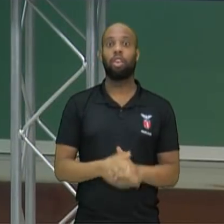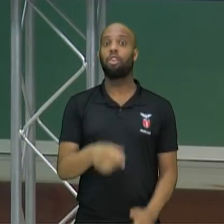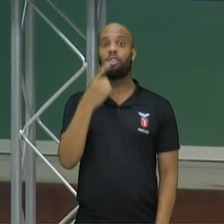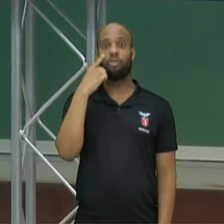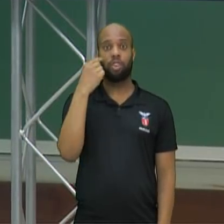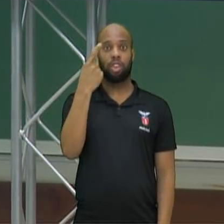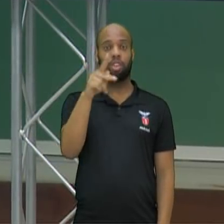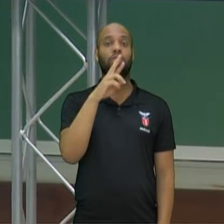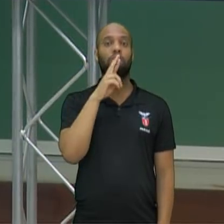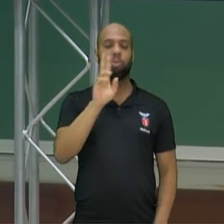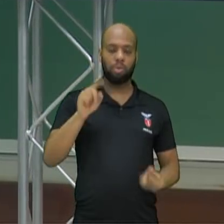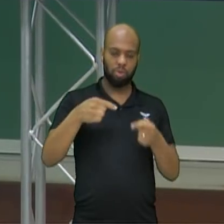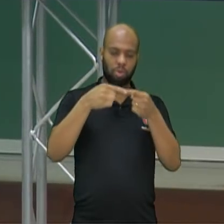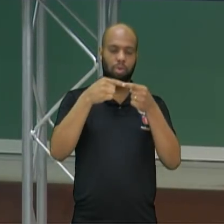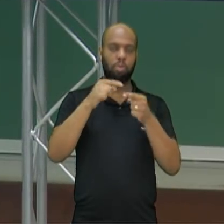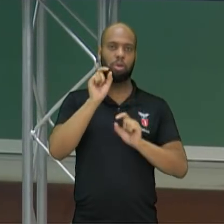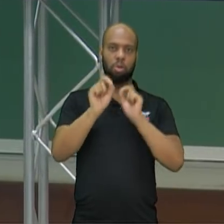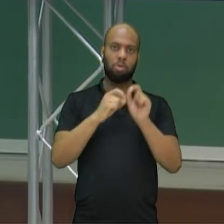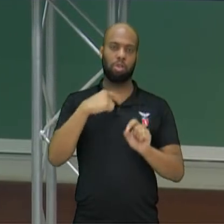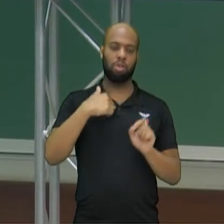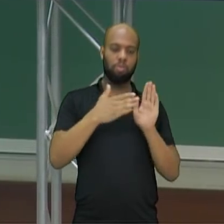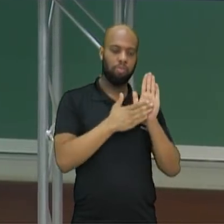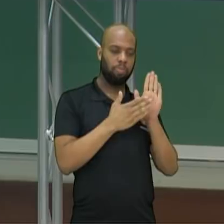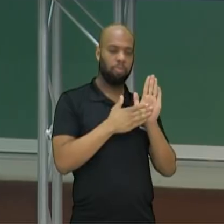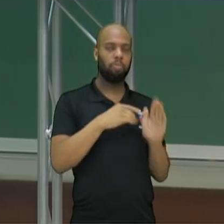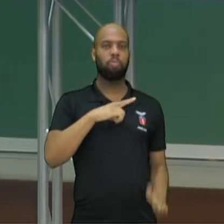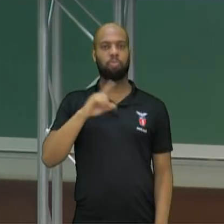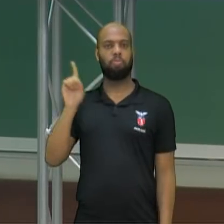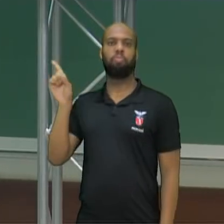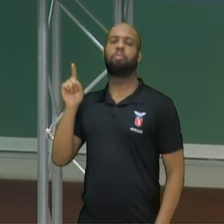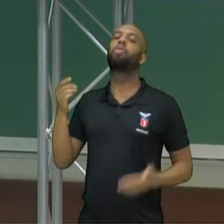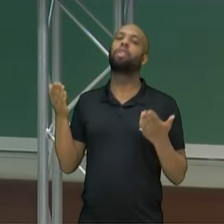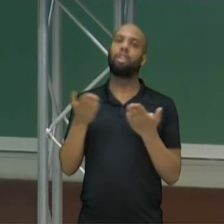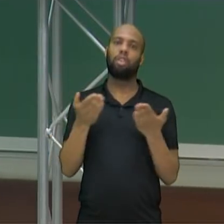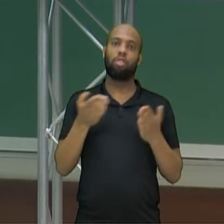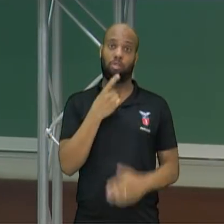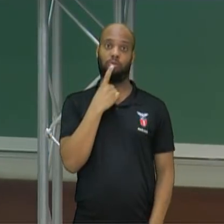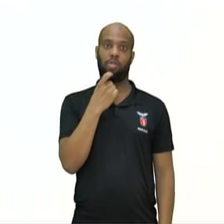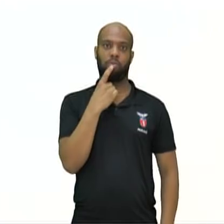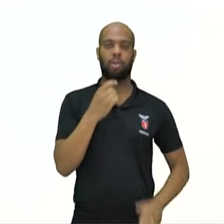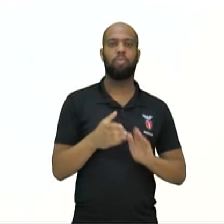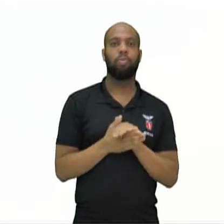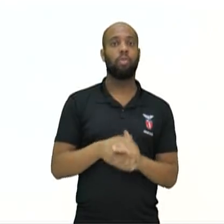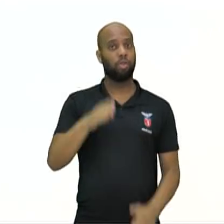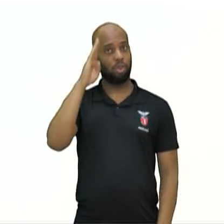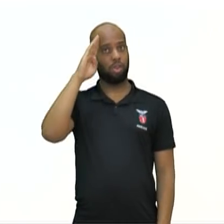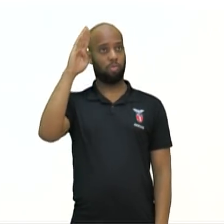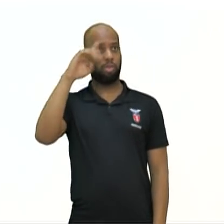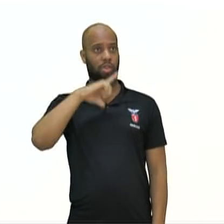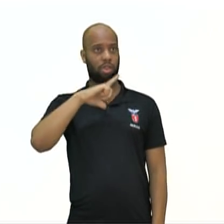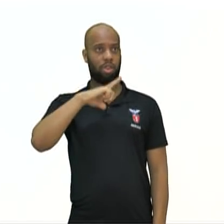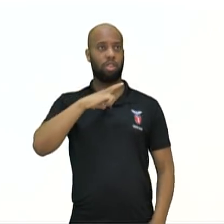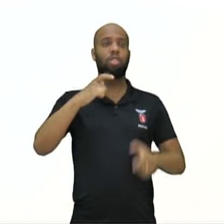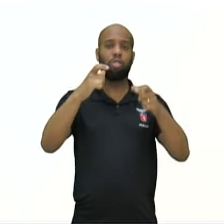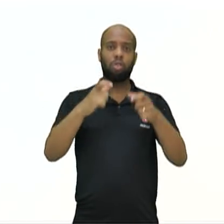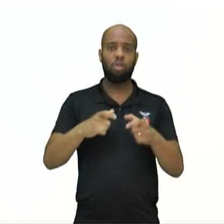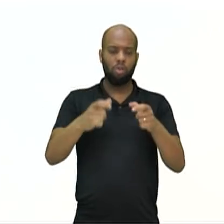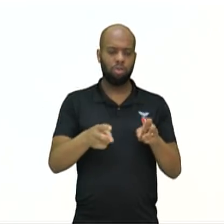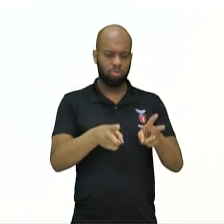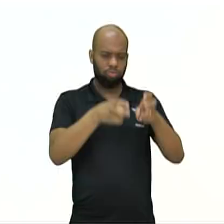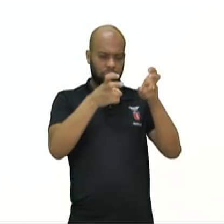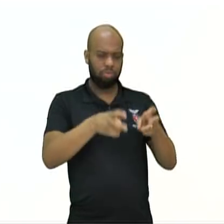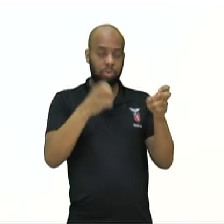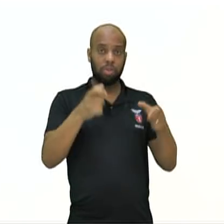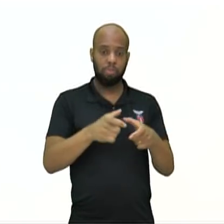vocês ali está dentro do que está sendo falado aqui. Os principais suportes onde se observa a